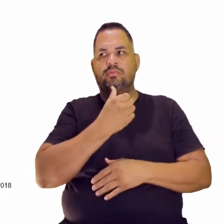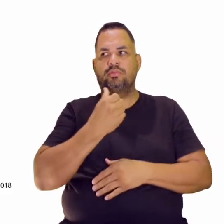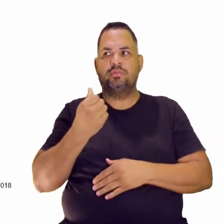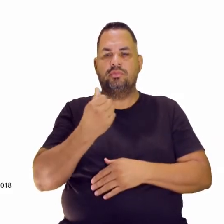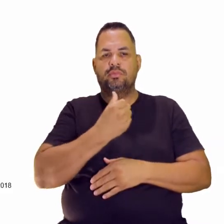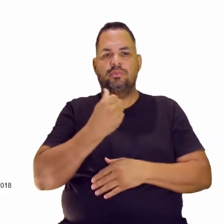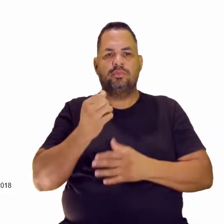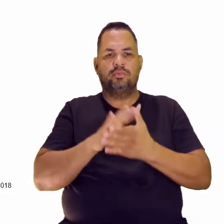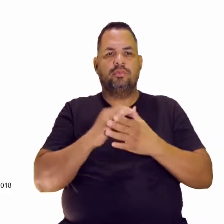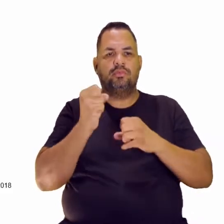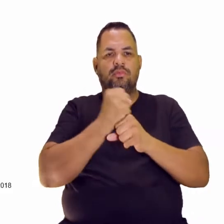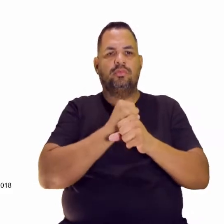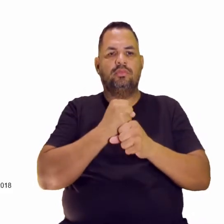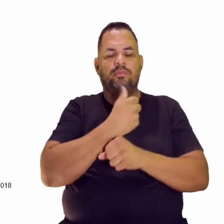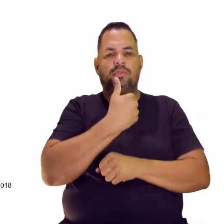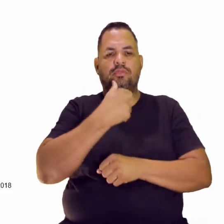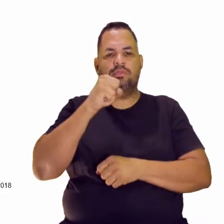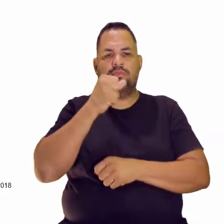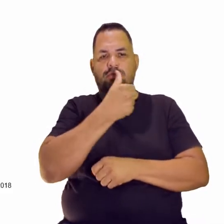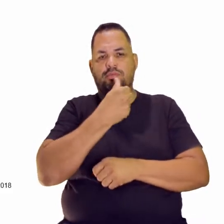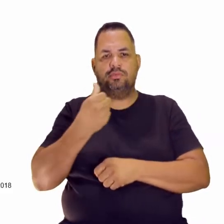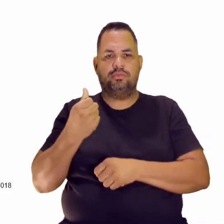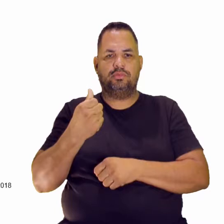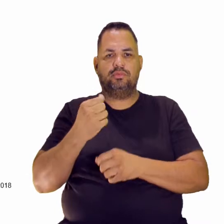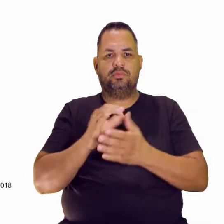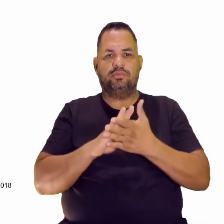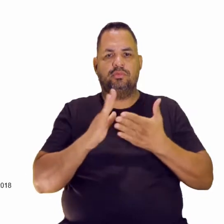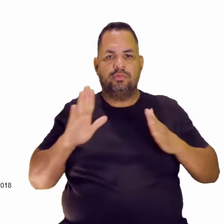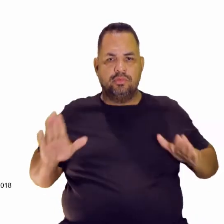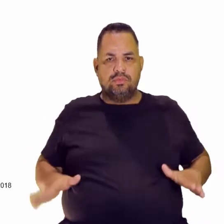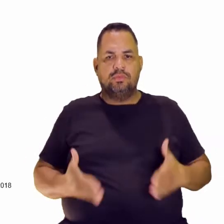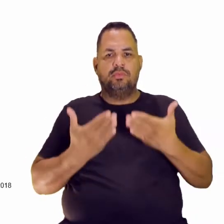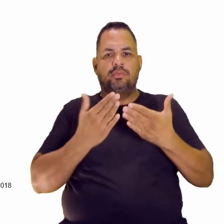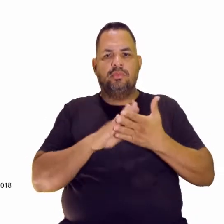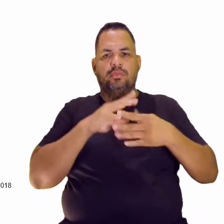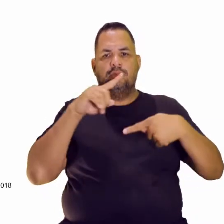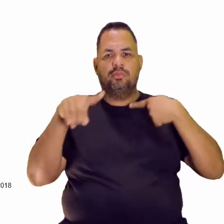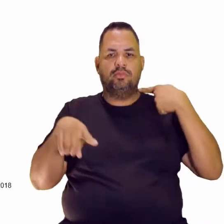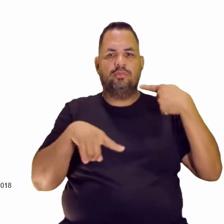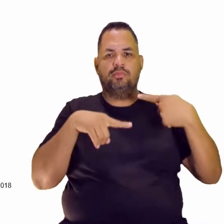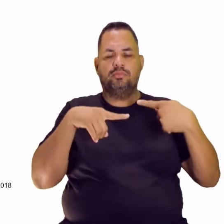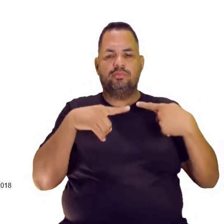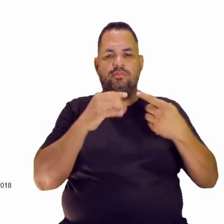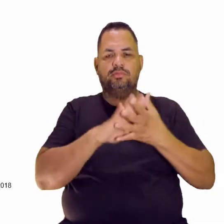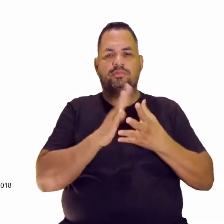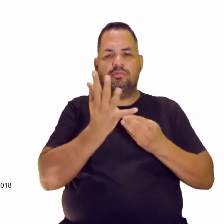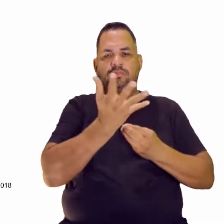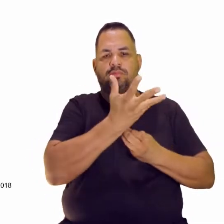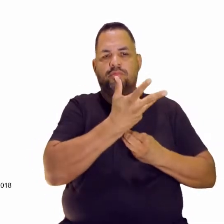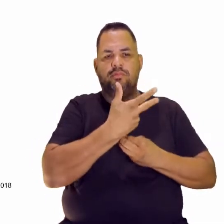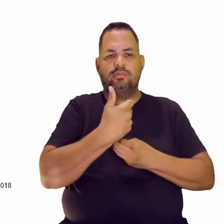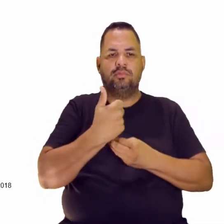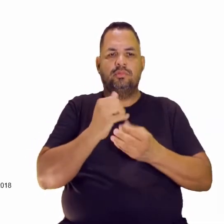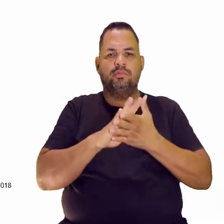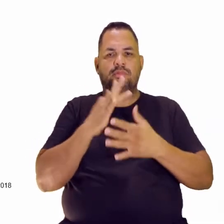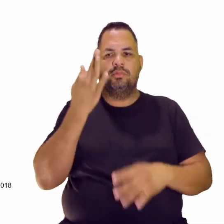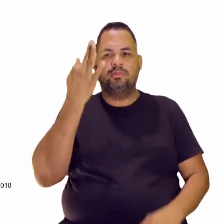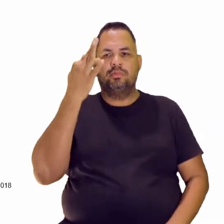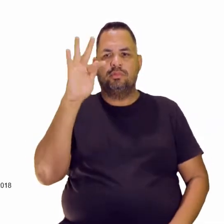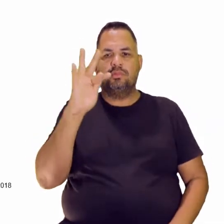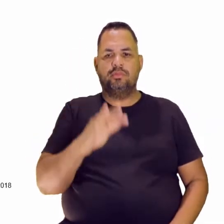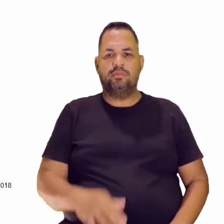em 1816, por incentivo dessa turma aí, a